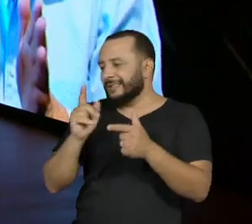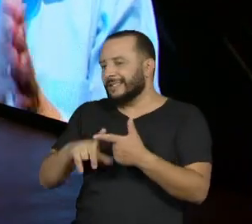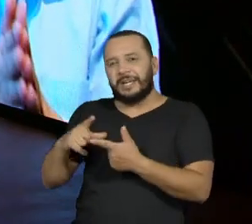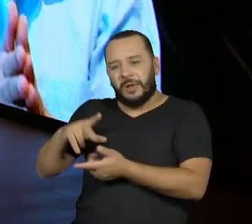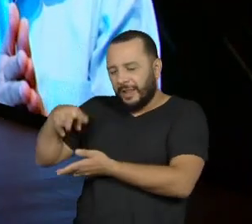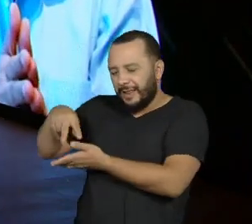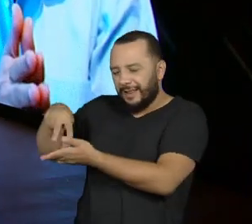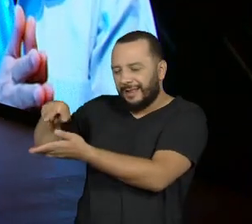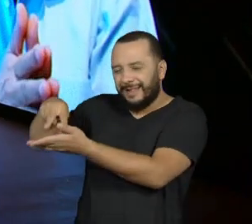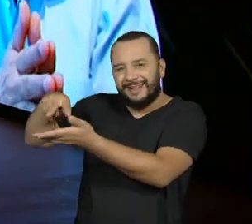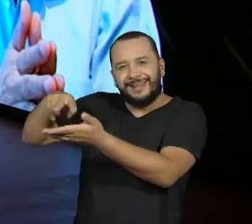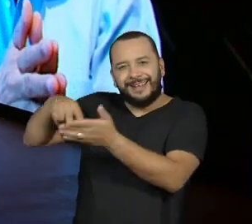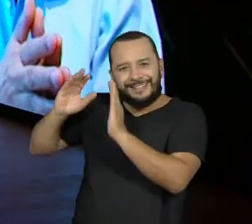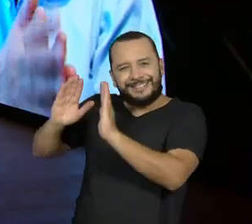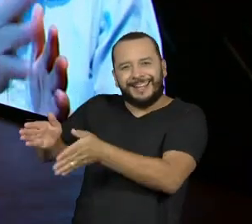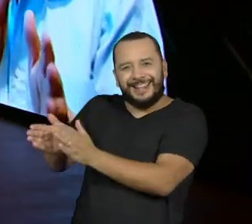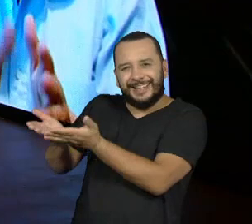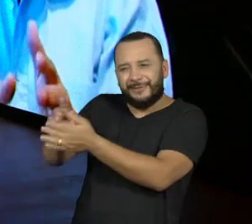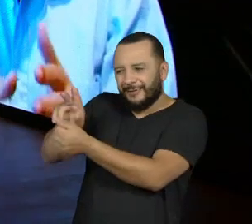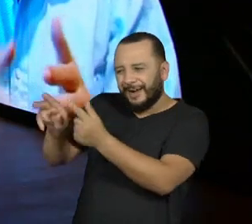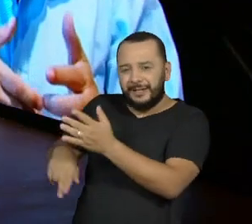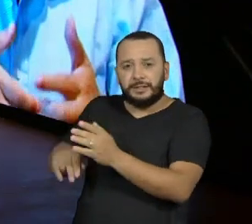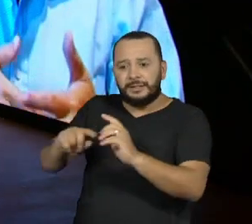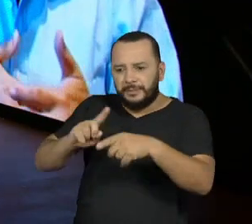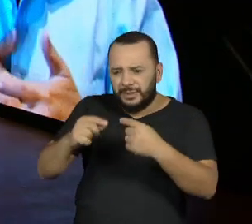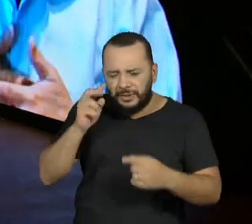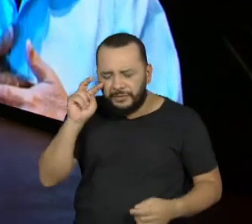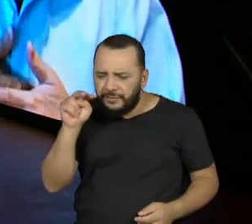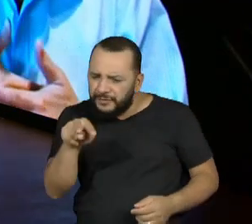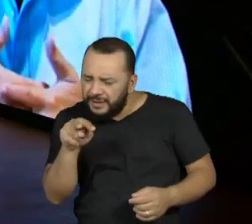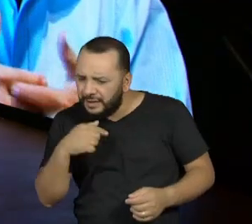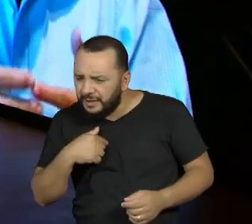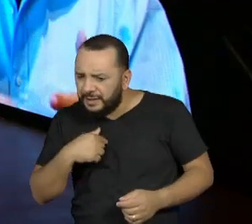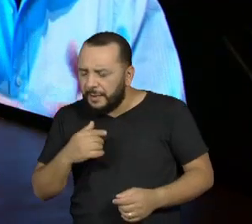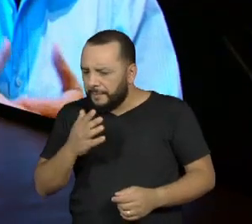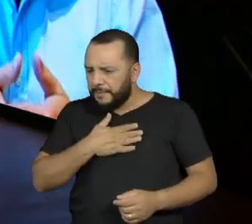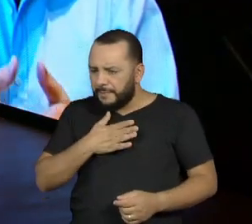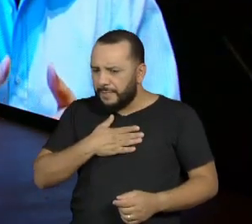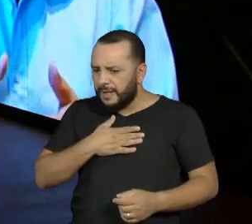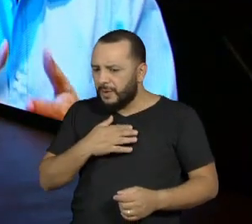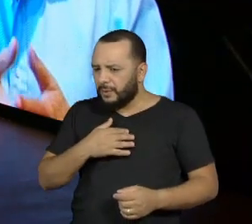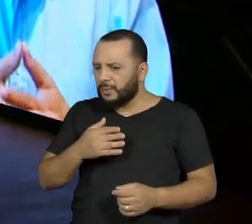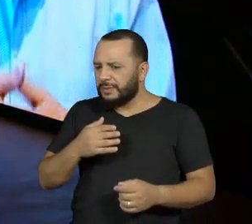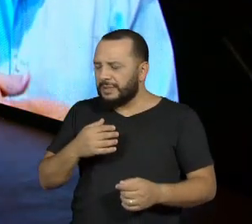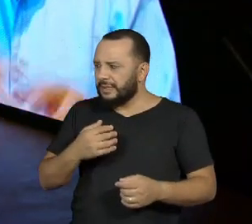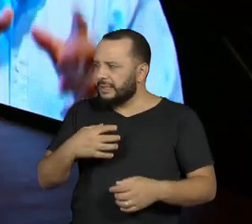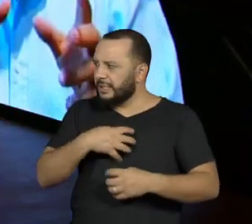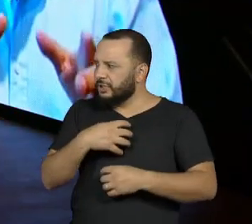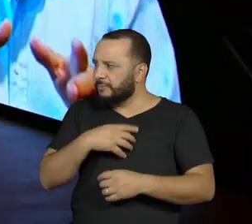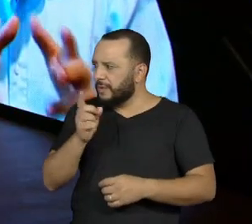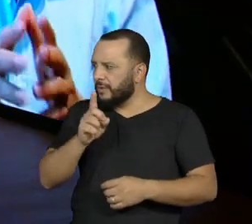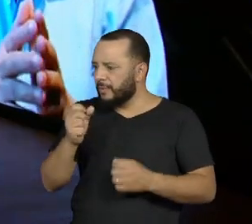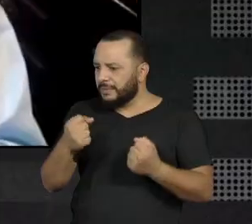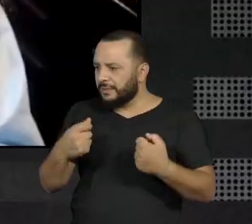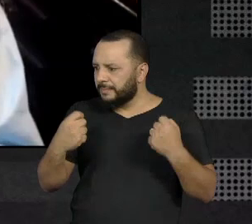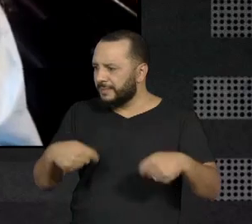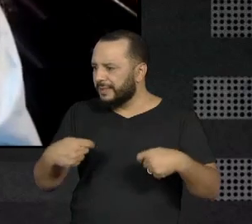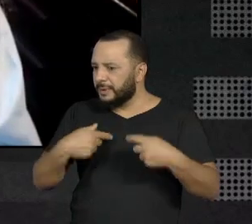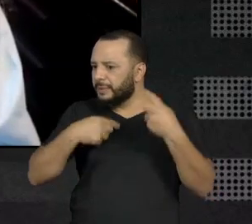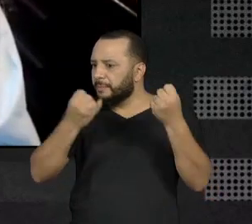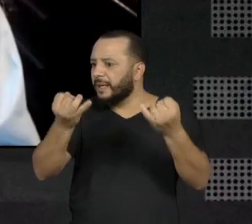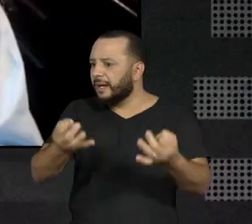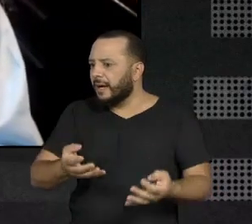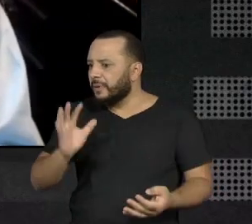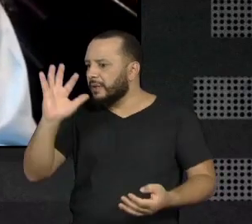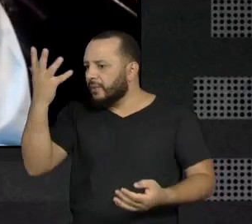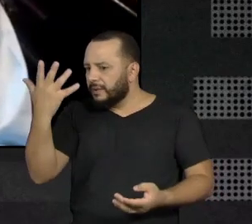tirar o que o pessoal estava sentindo, eu tinha que tirar o meu sentimento daquela coisa toda. Aquilo me ensinou, por